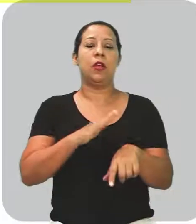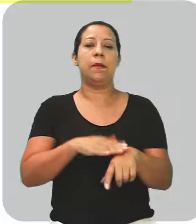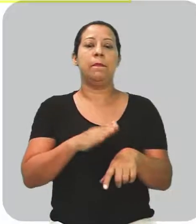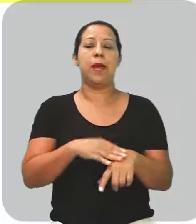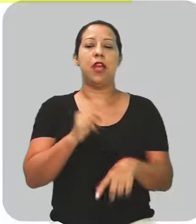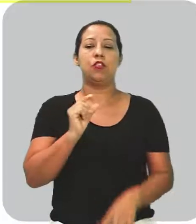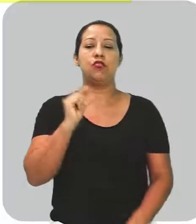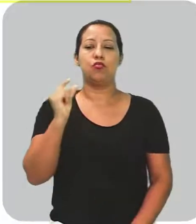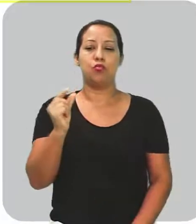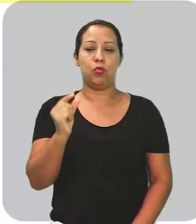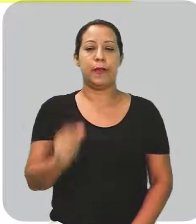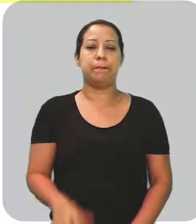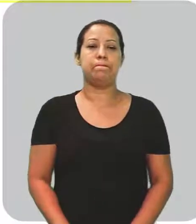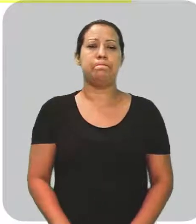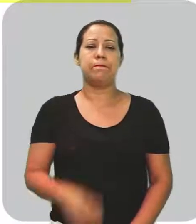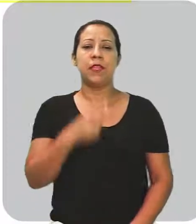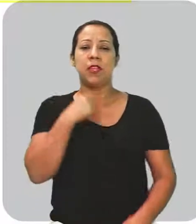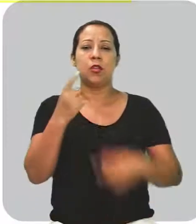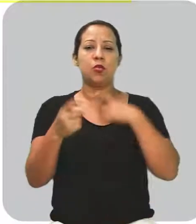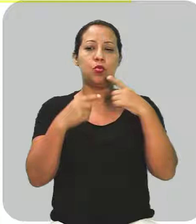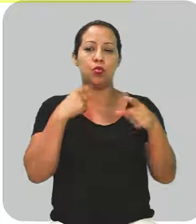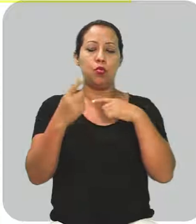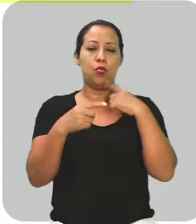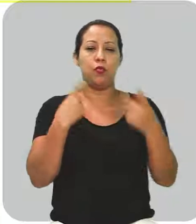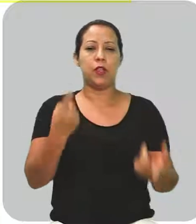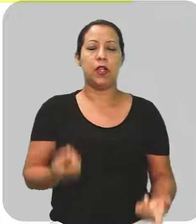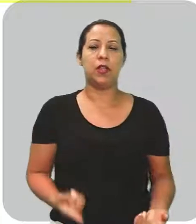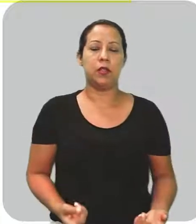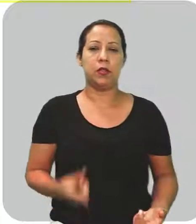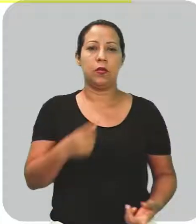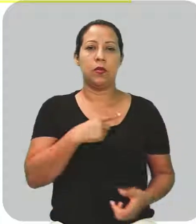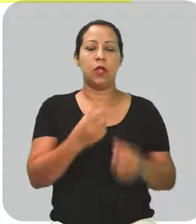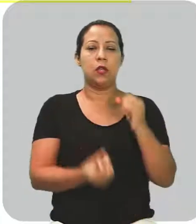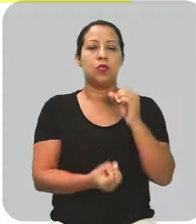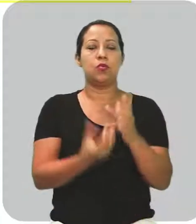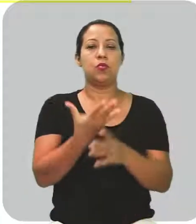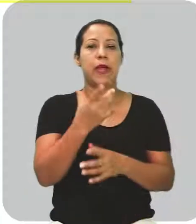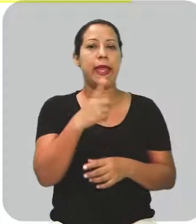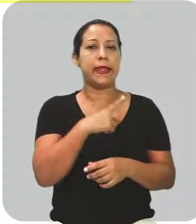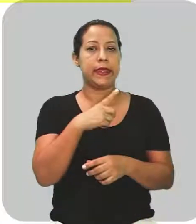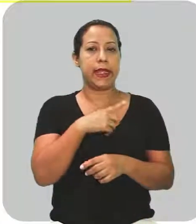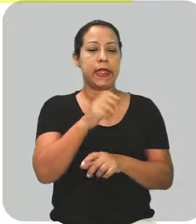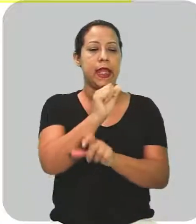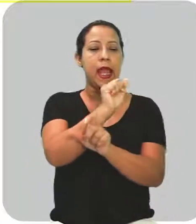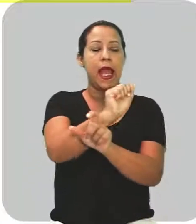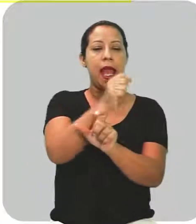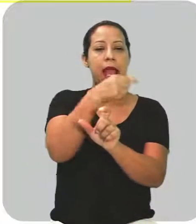pouquinho. Dúvida quanto à ocorrência da crase? Então, vamos lá, para fixar.